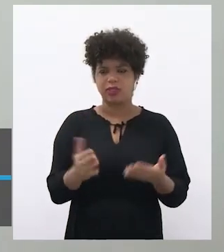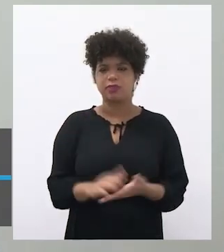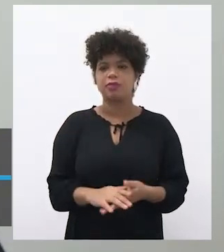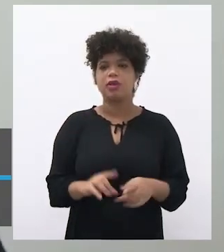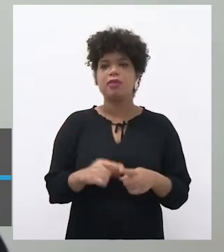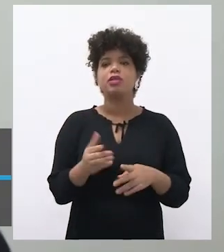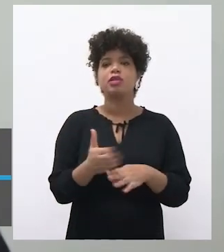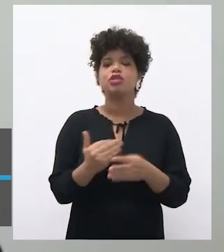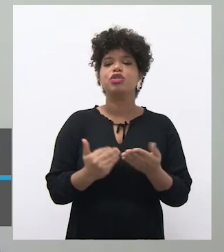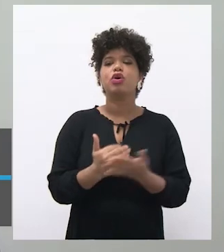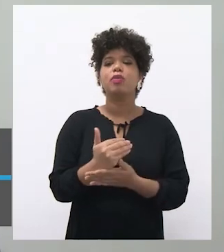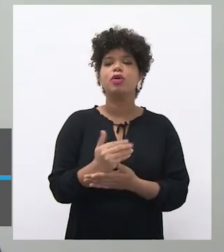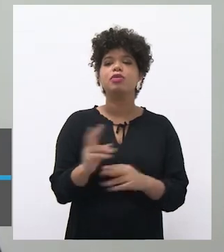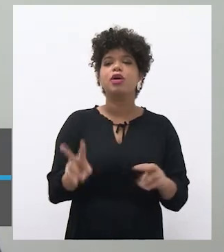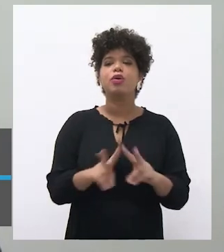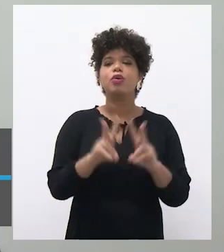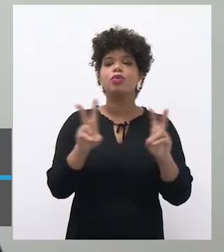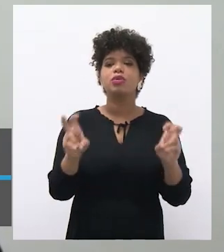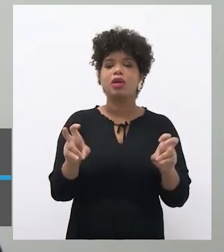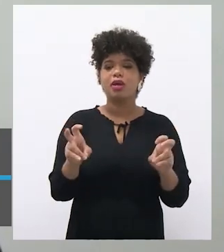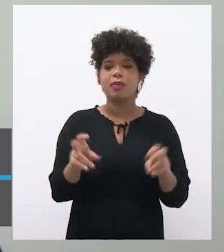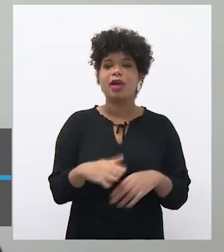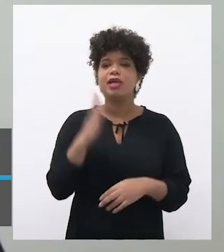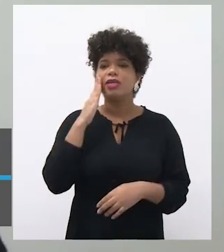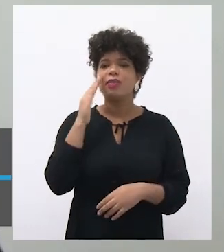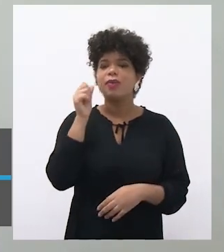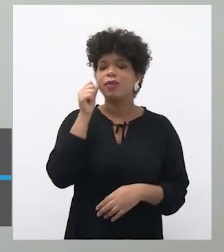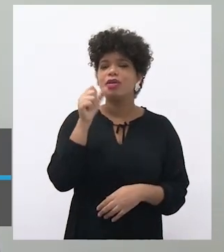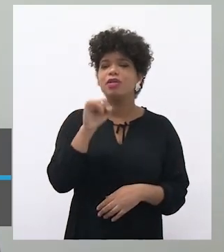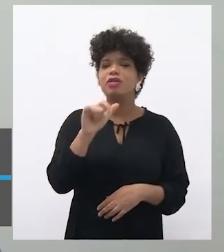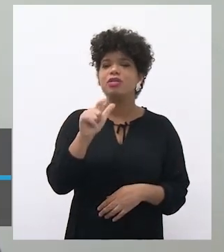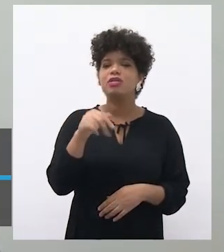propriamente no assunto que nos traz